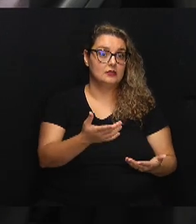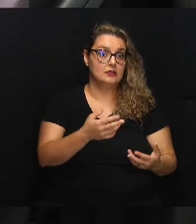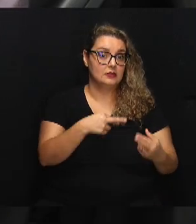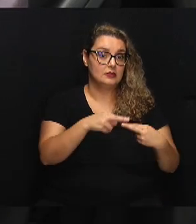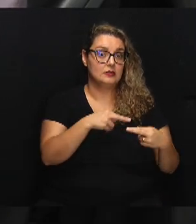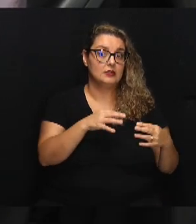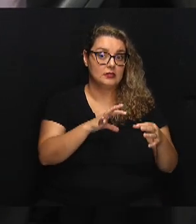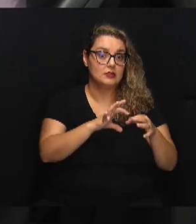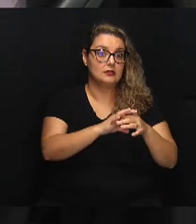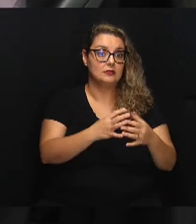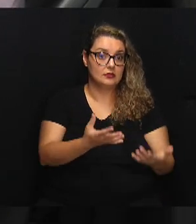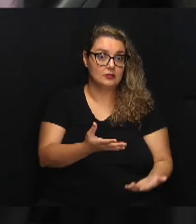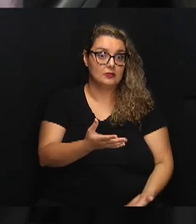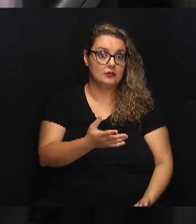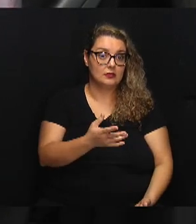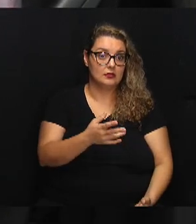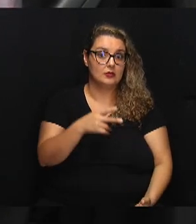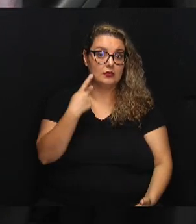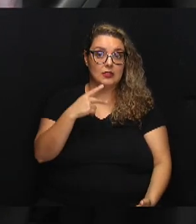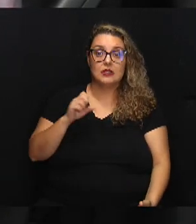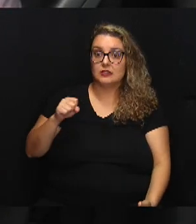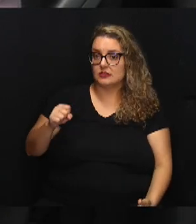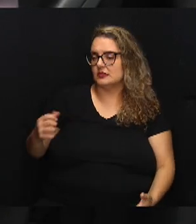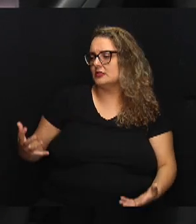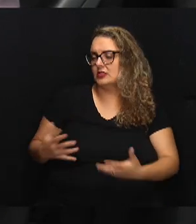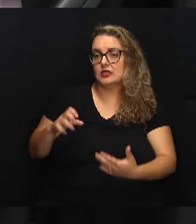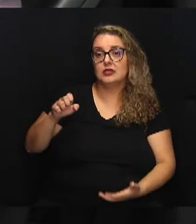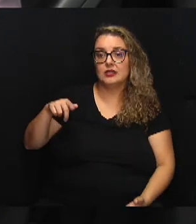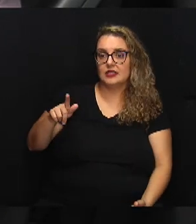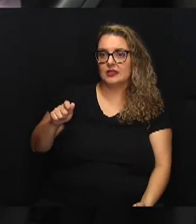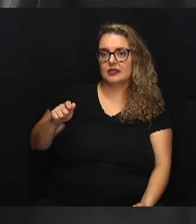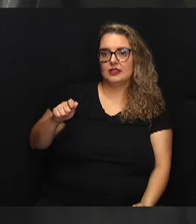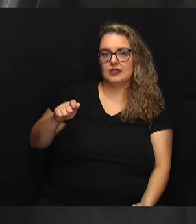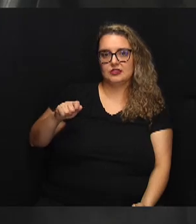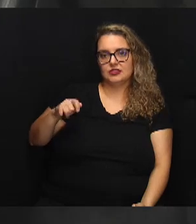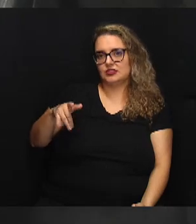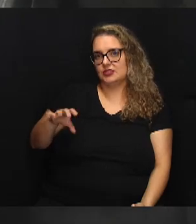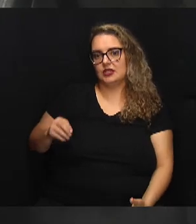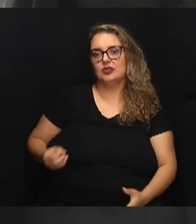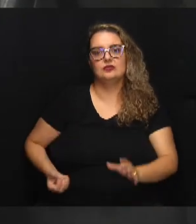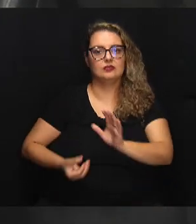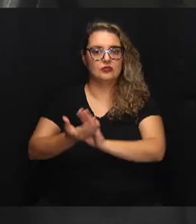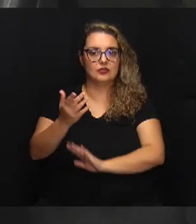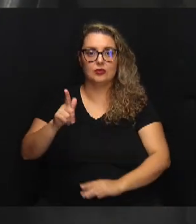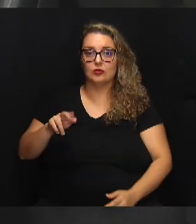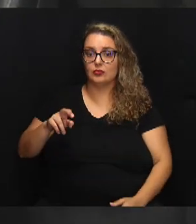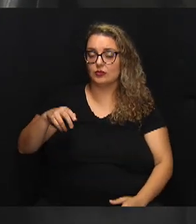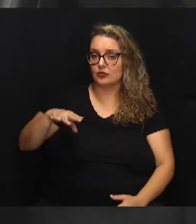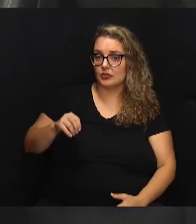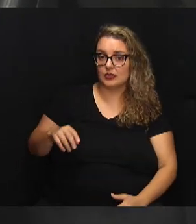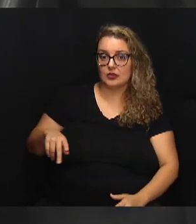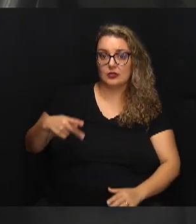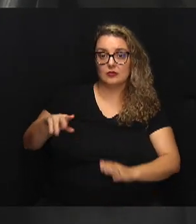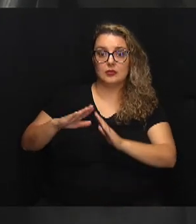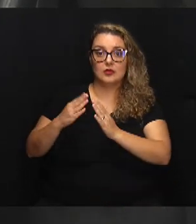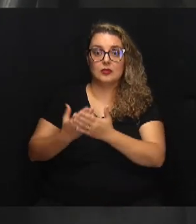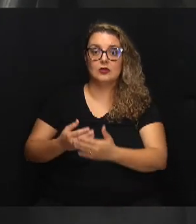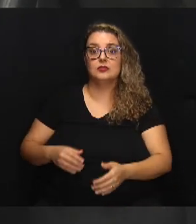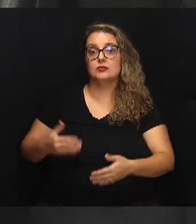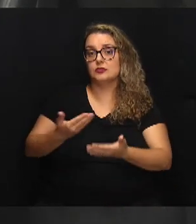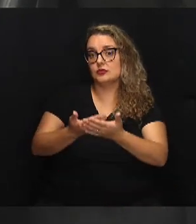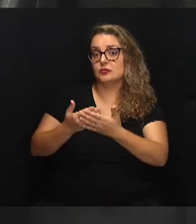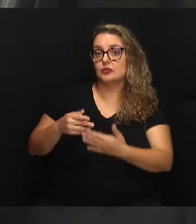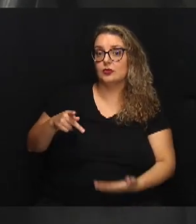ver com isso. Sim, já muito engajado, montou o Grêmio na escola dele, né? Ele estudou no Pio XII.